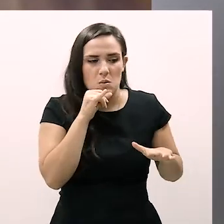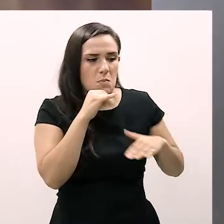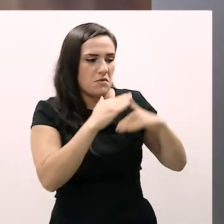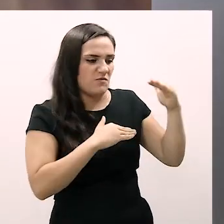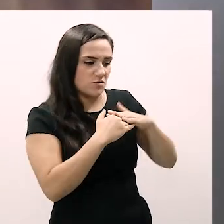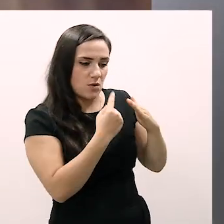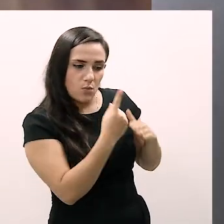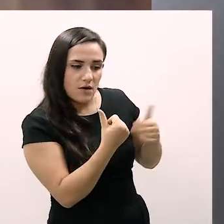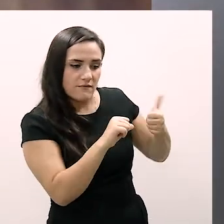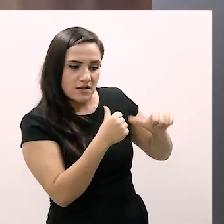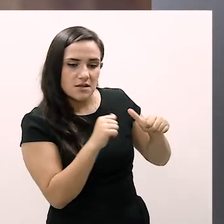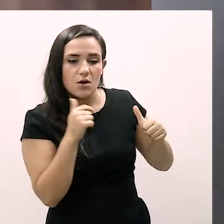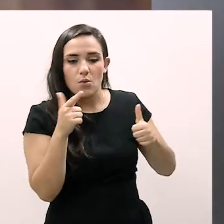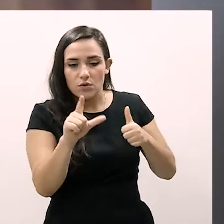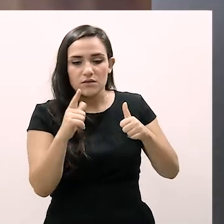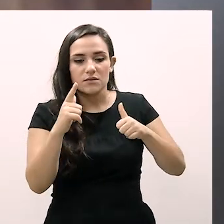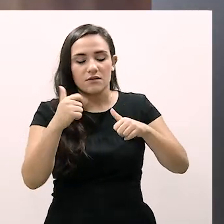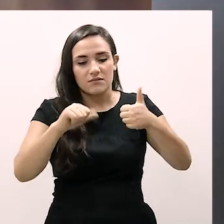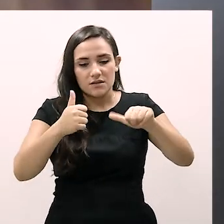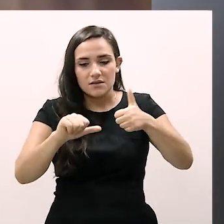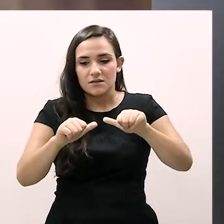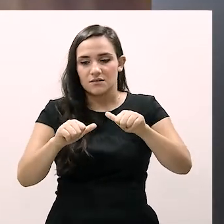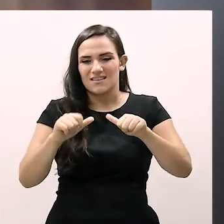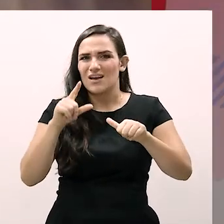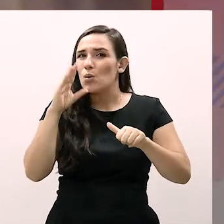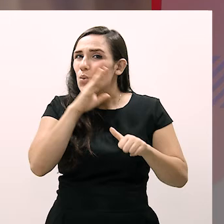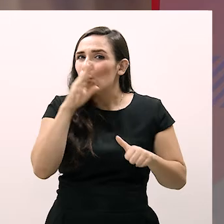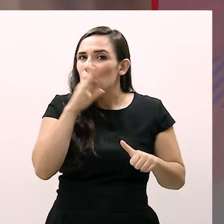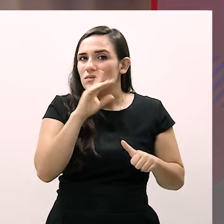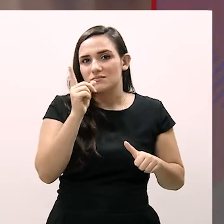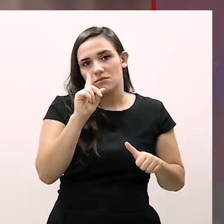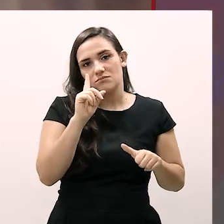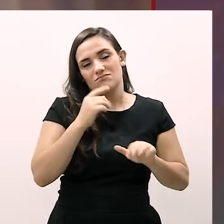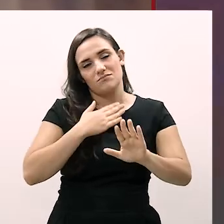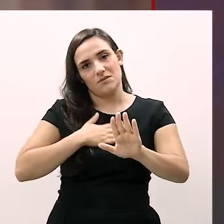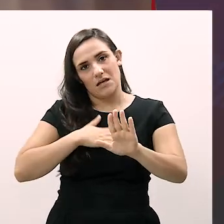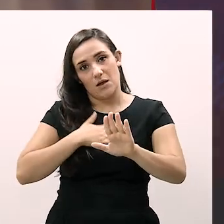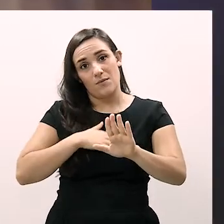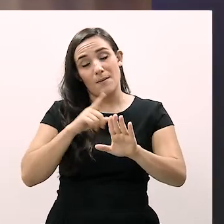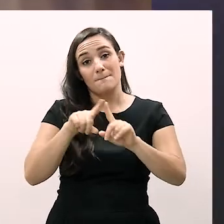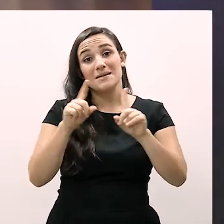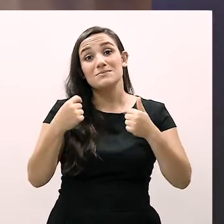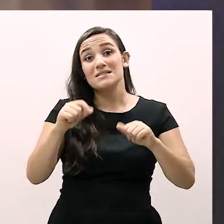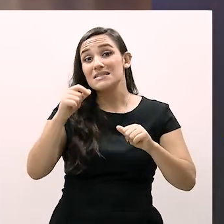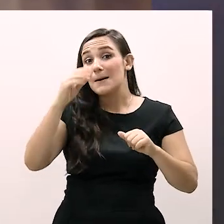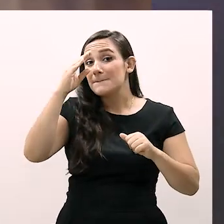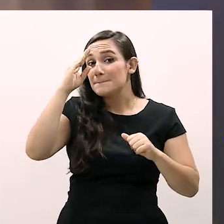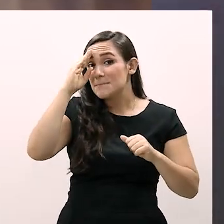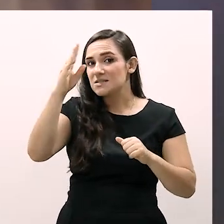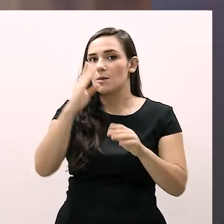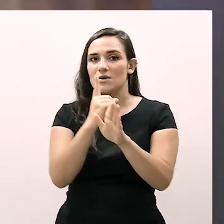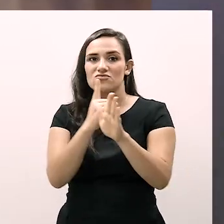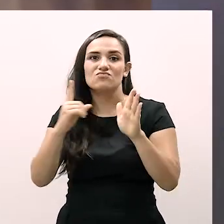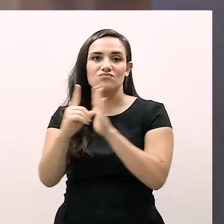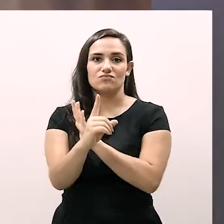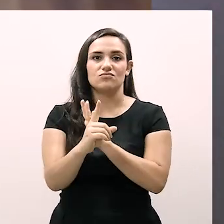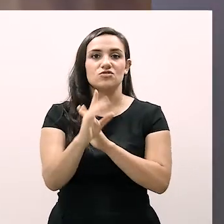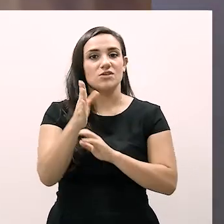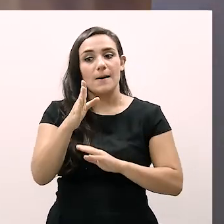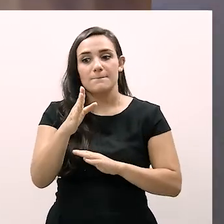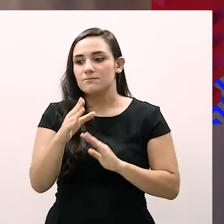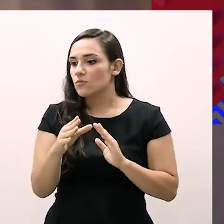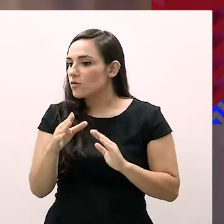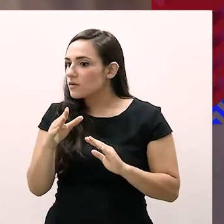pré-operatório e até para minimizar o risco desses pacientes, ela não é considerada urgência. Eu acho que ela tem que ser priorizada, isso sim.